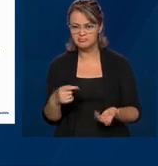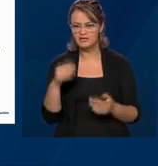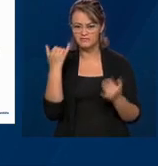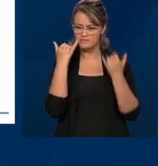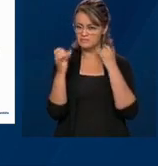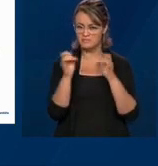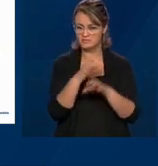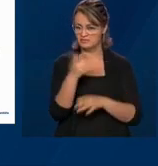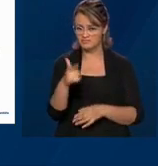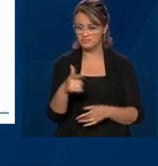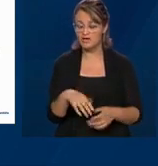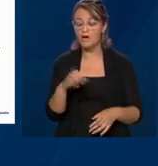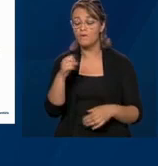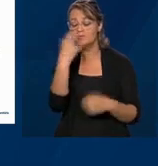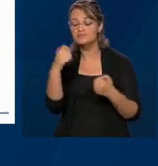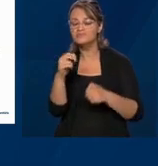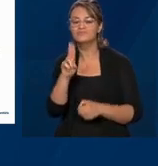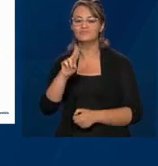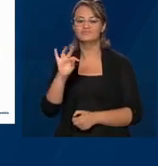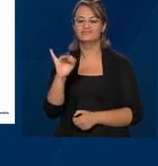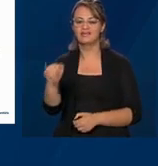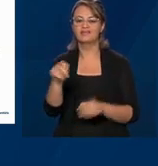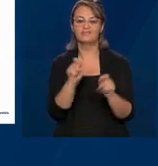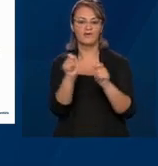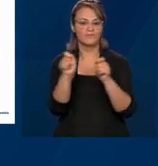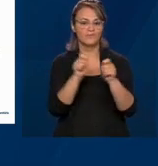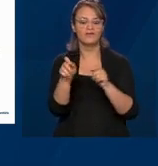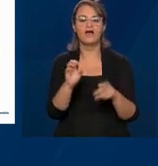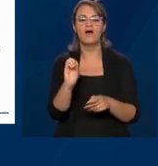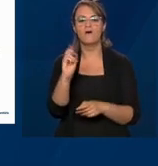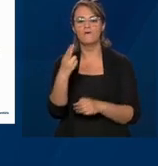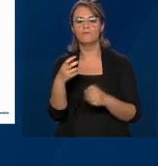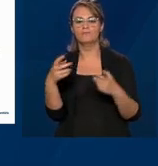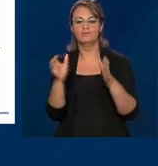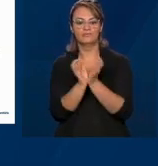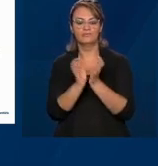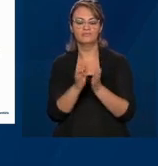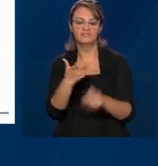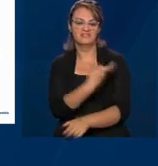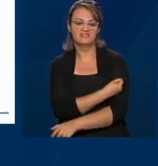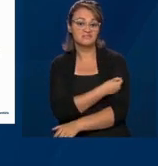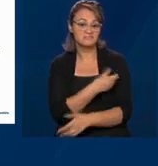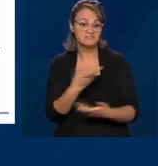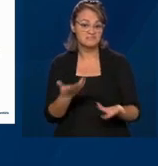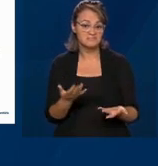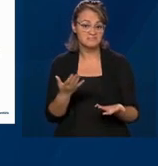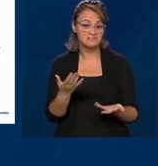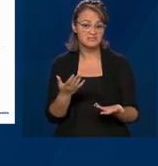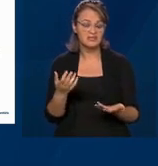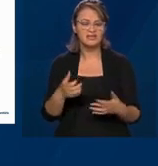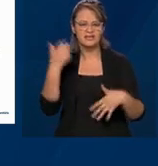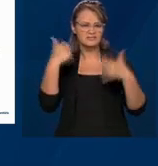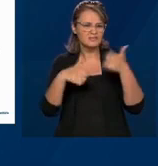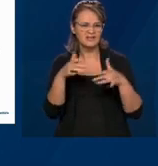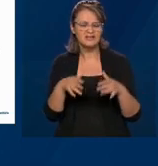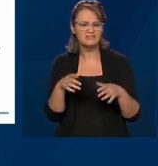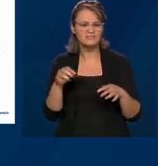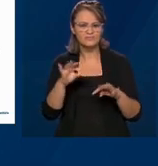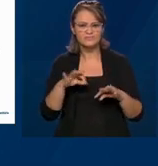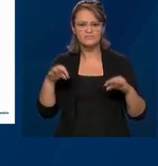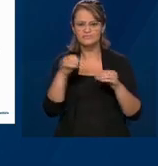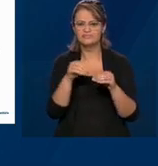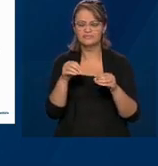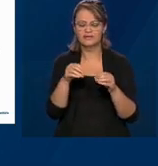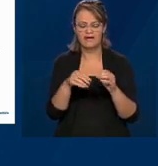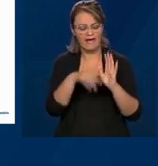quantos precisaram de assistência UTI para o grupo controle e para o grupo vacinado. E a descrição de todos os desvios de